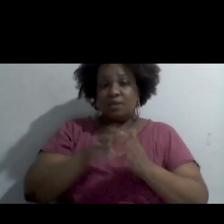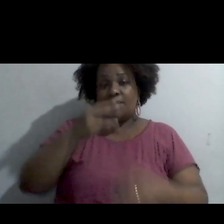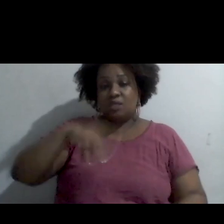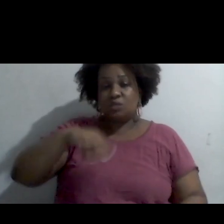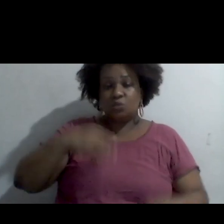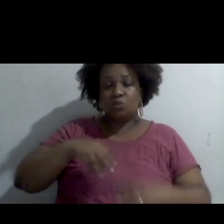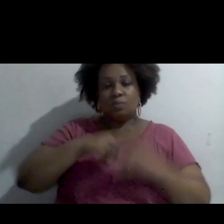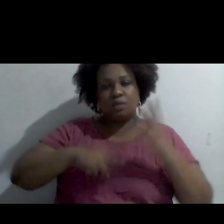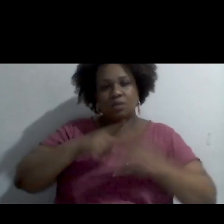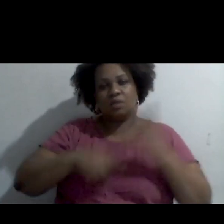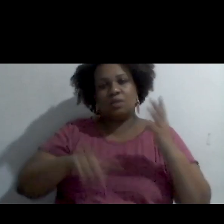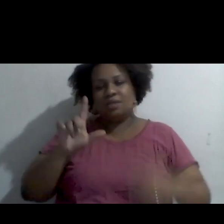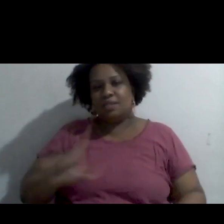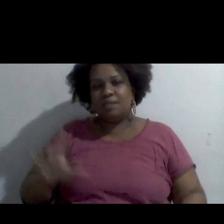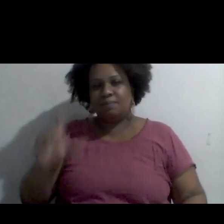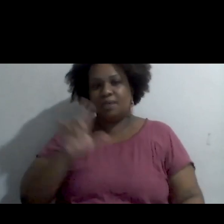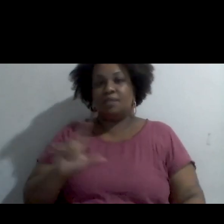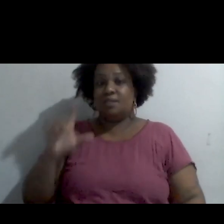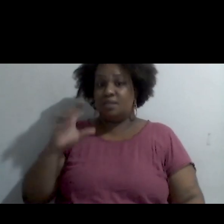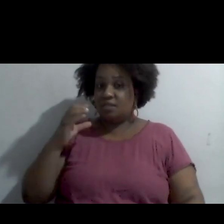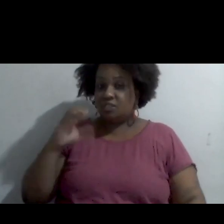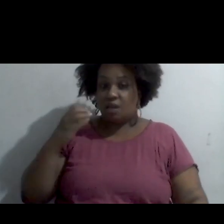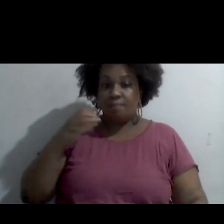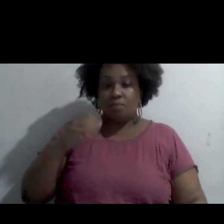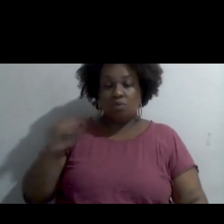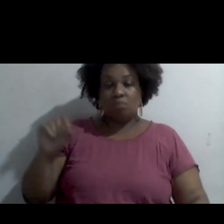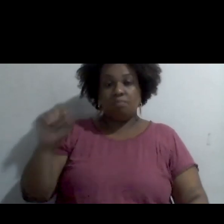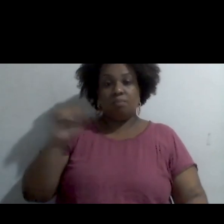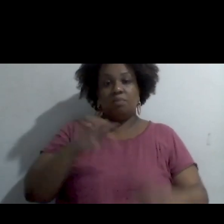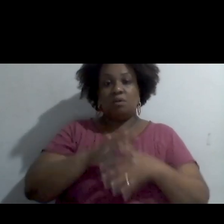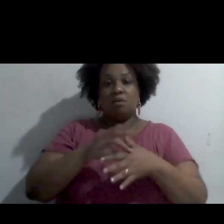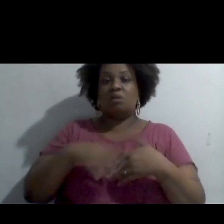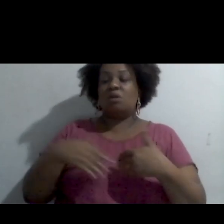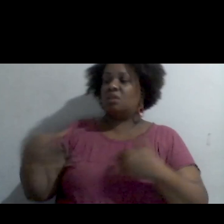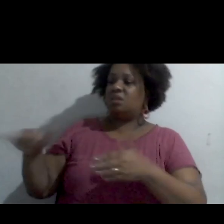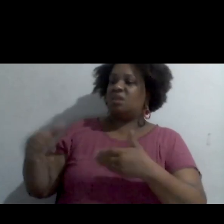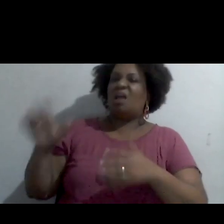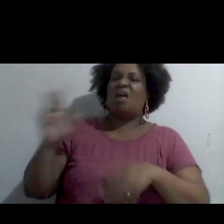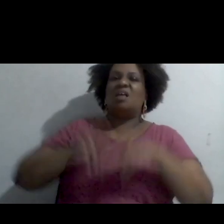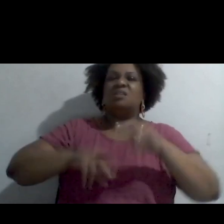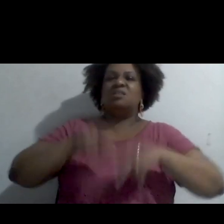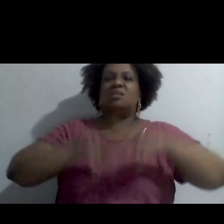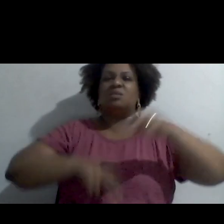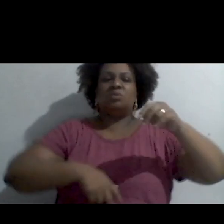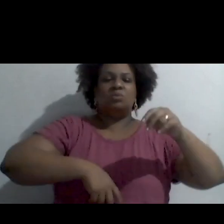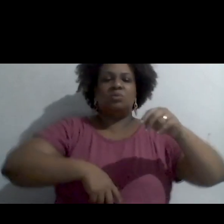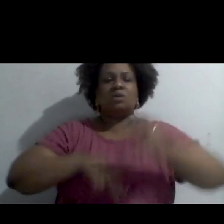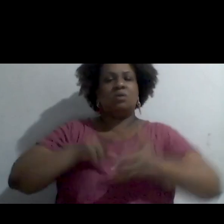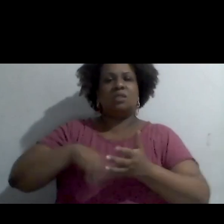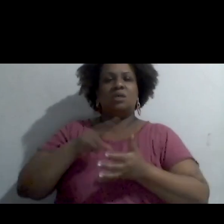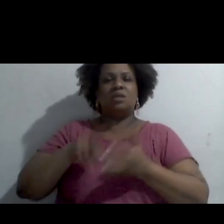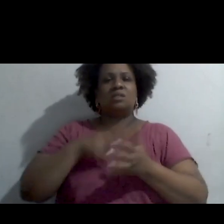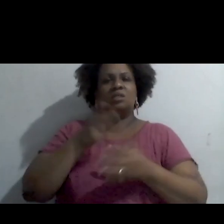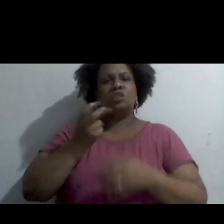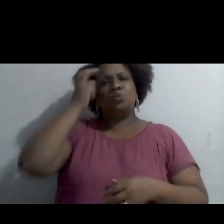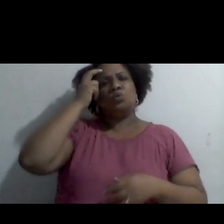Liberdade, Cabula. E a gente fica sendo jogado assim, ah, mas quadrilha não é dança, é cultura popular. Quadrilha